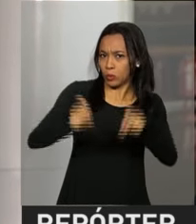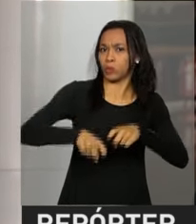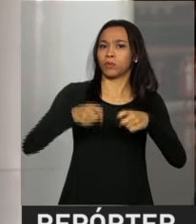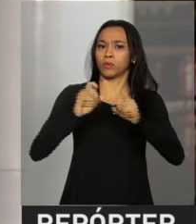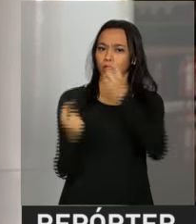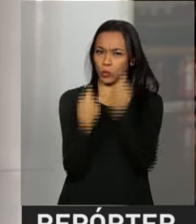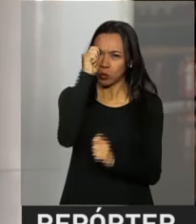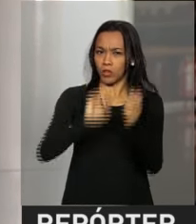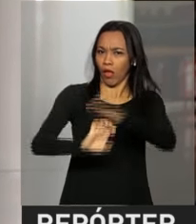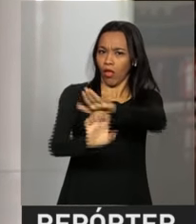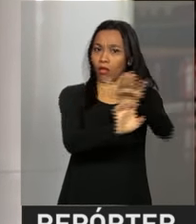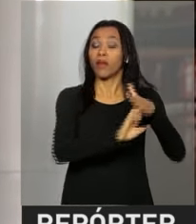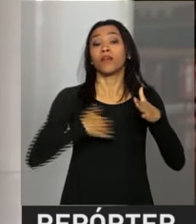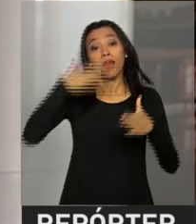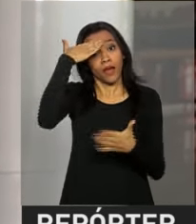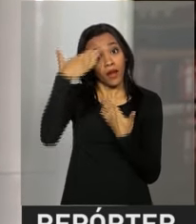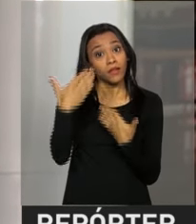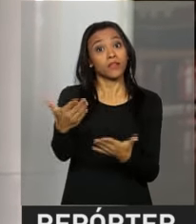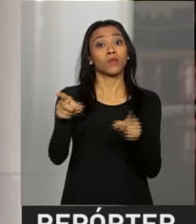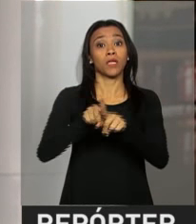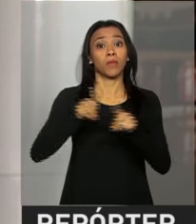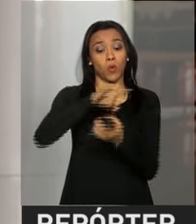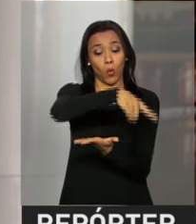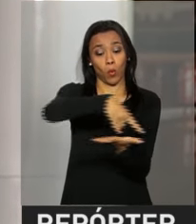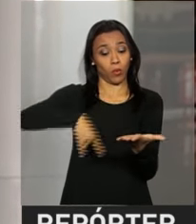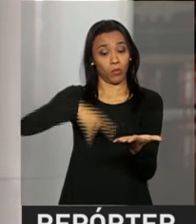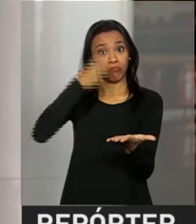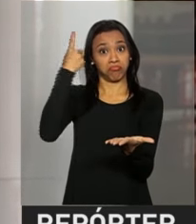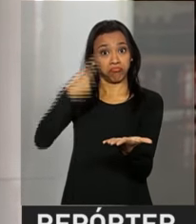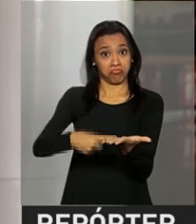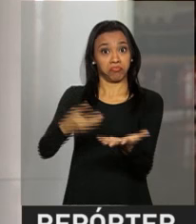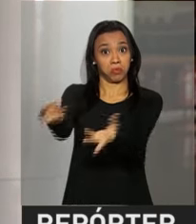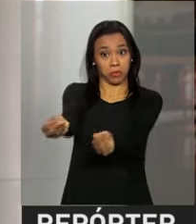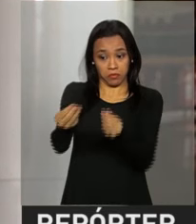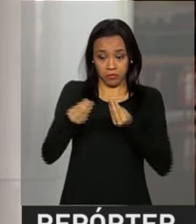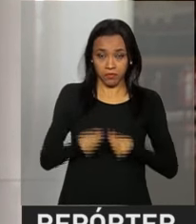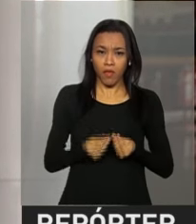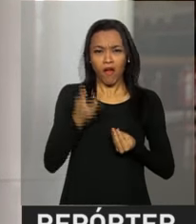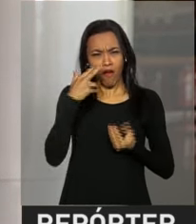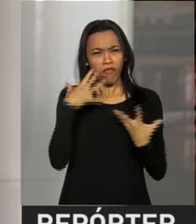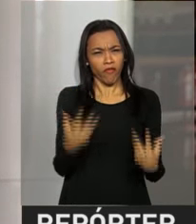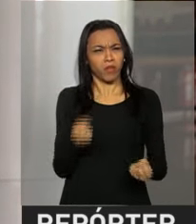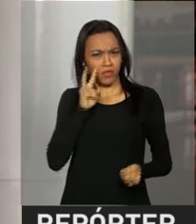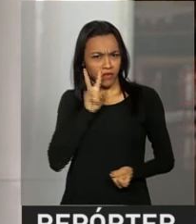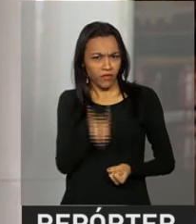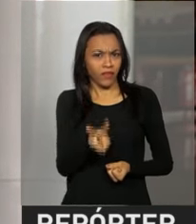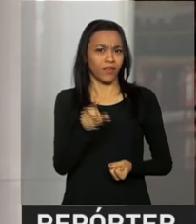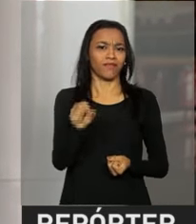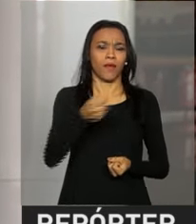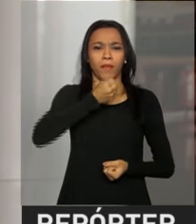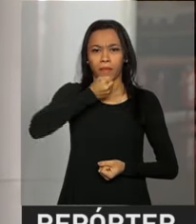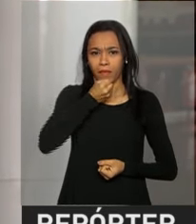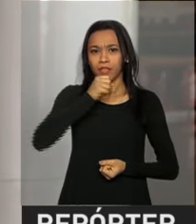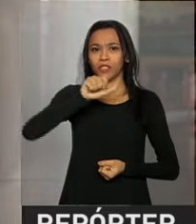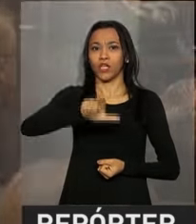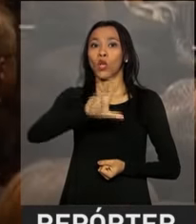agradeceu ao manifesto de apoio do setor ao seu governo interino. Vamos ver na reportagem de Luana